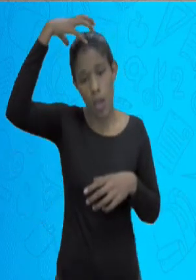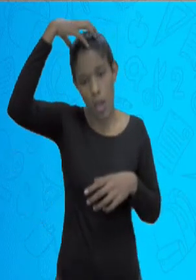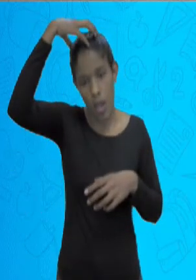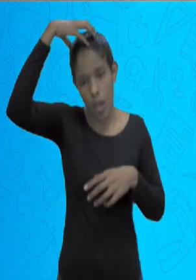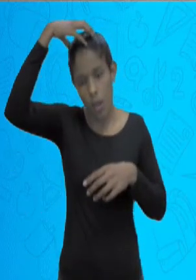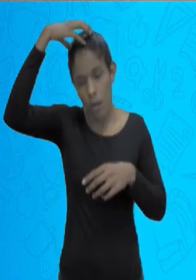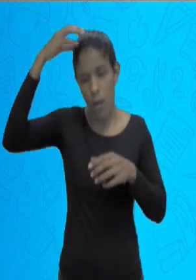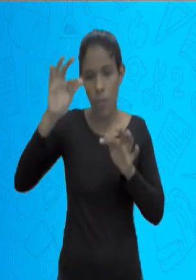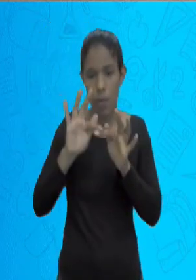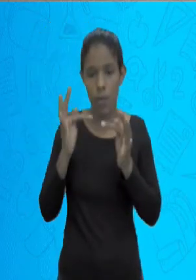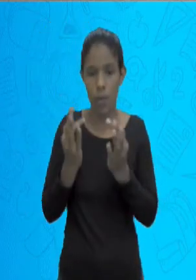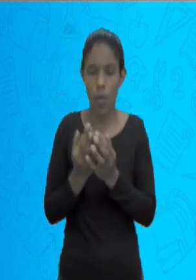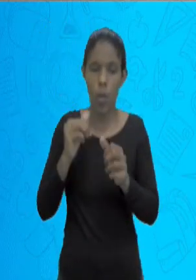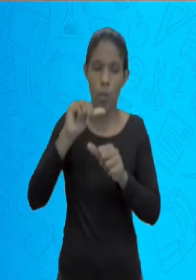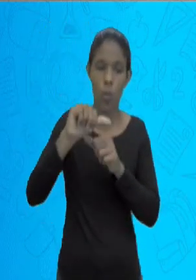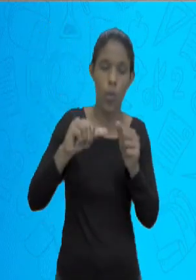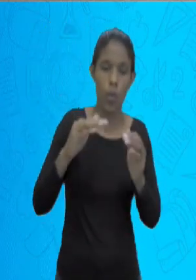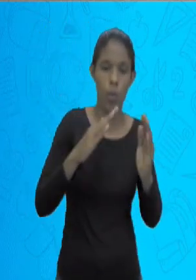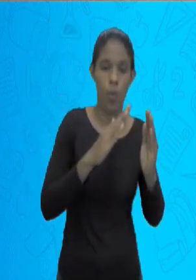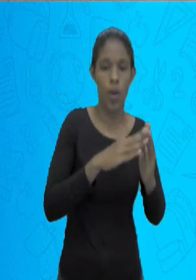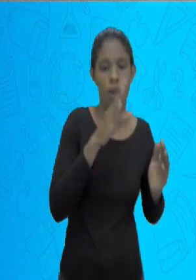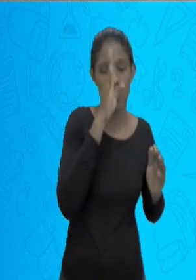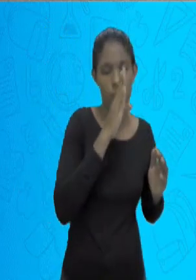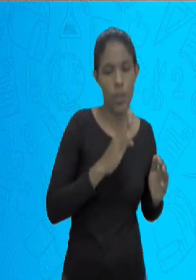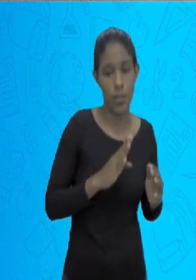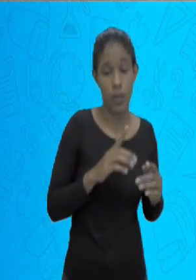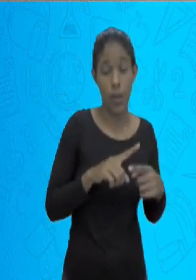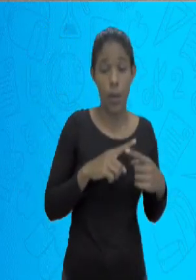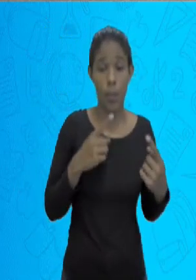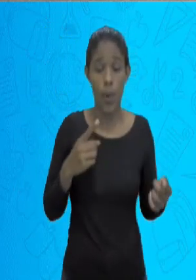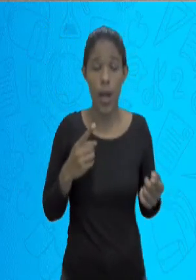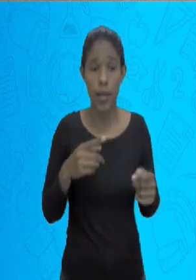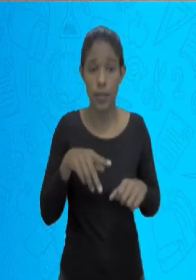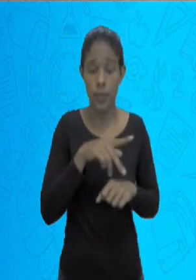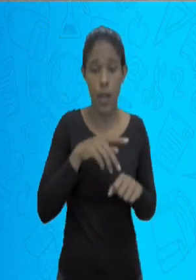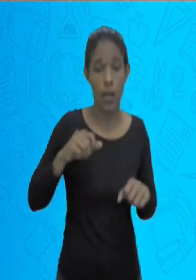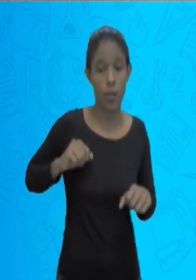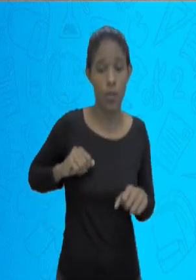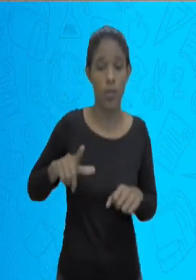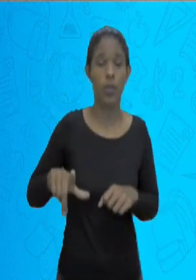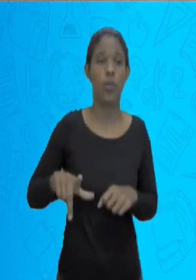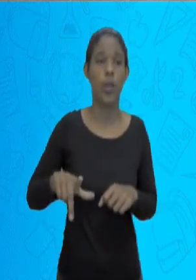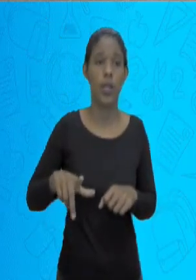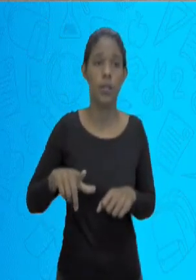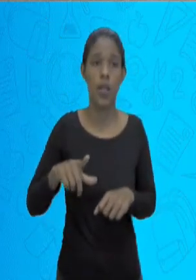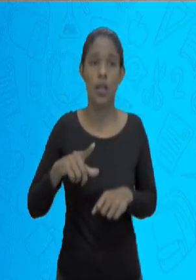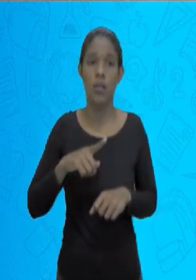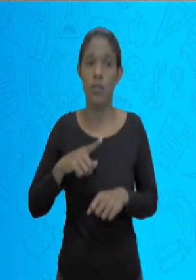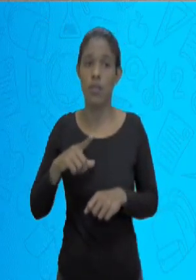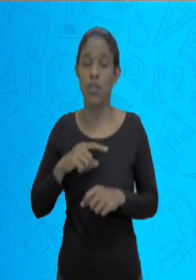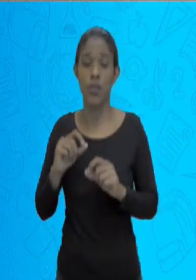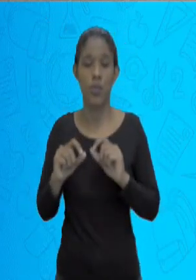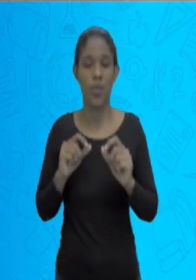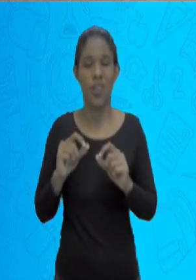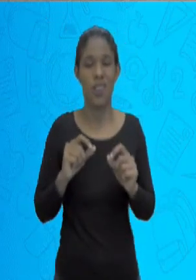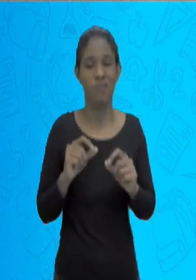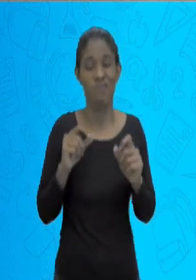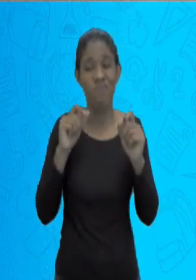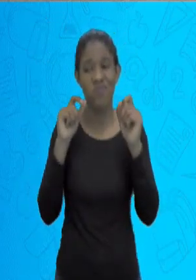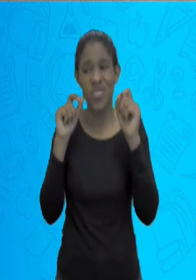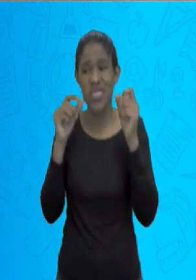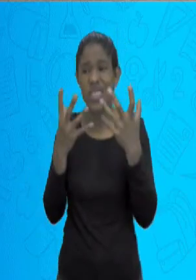Porém, os portugueses ainda tinham uma certa dificuldade de aceitar esse plano. Mas